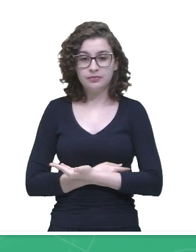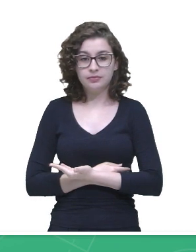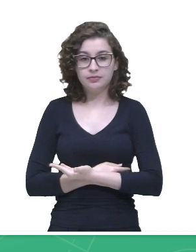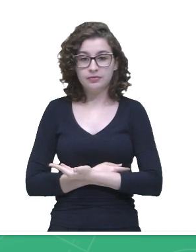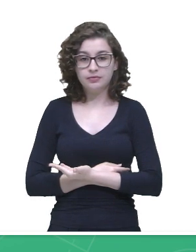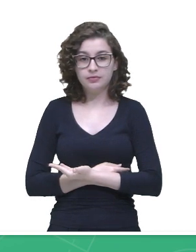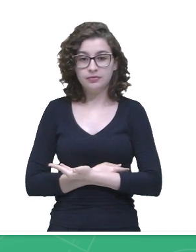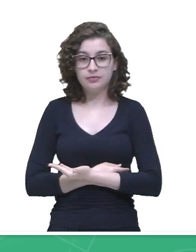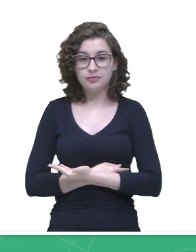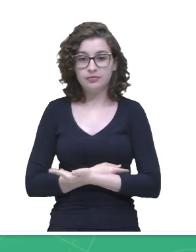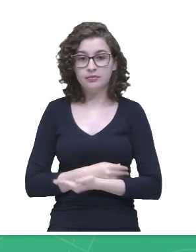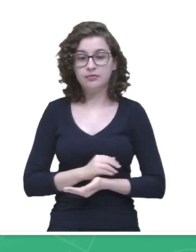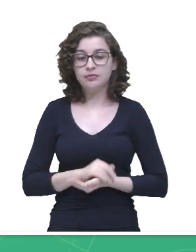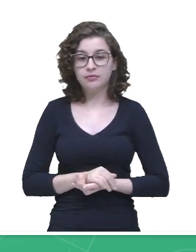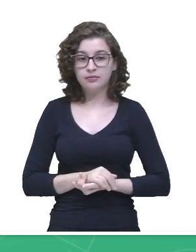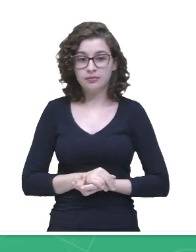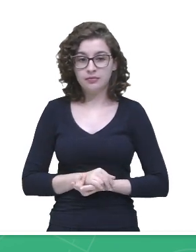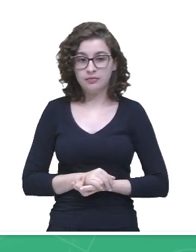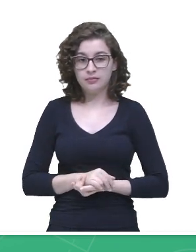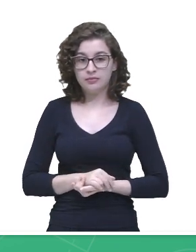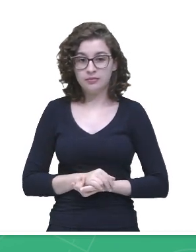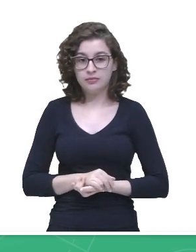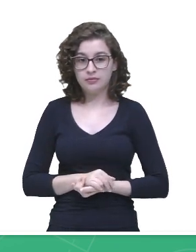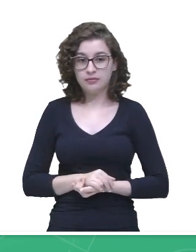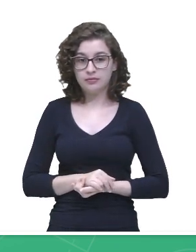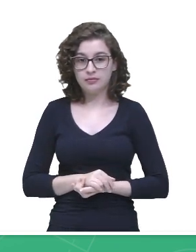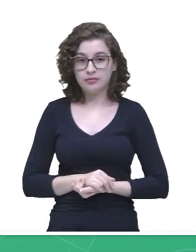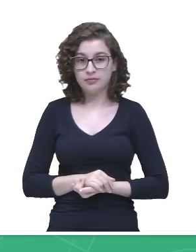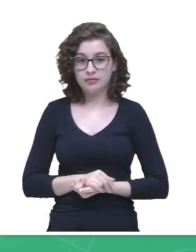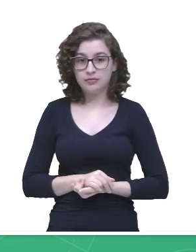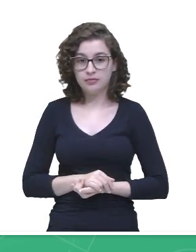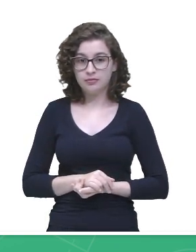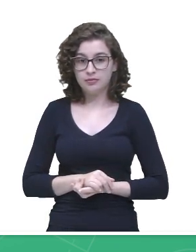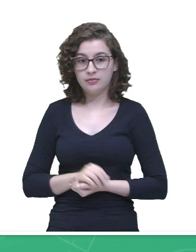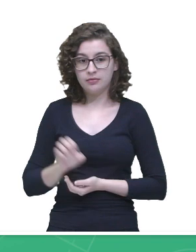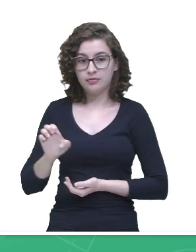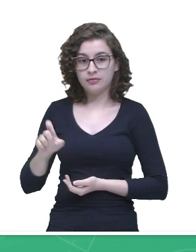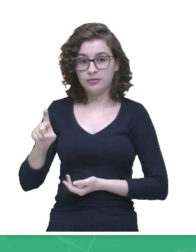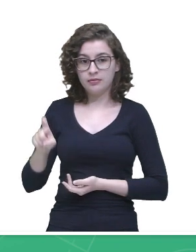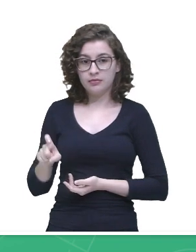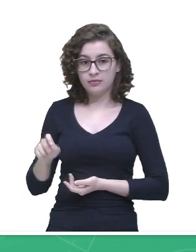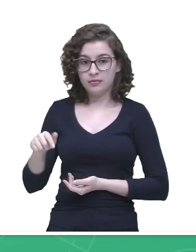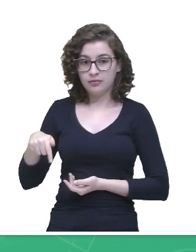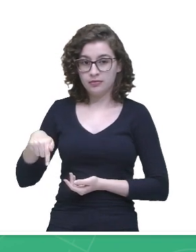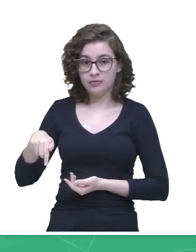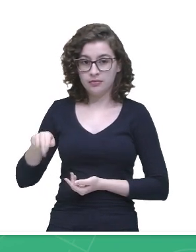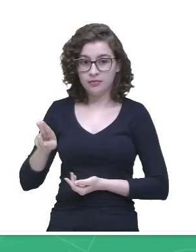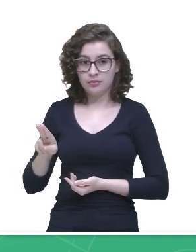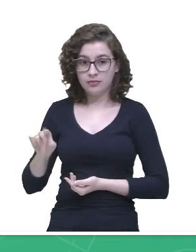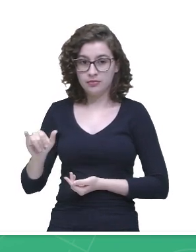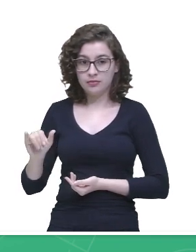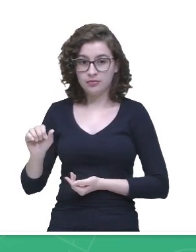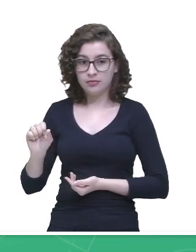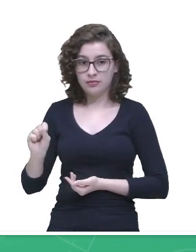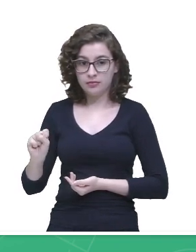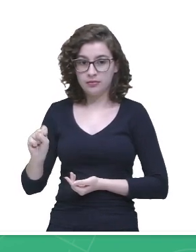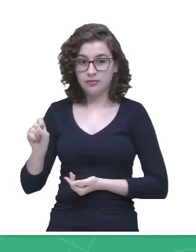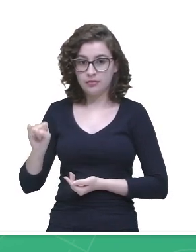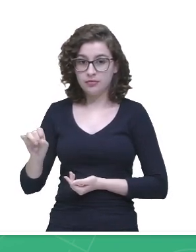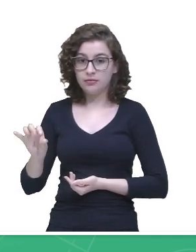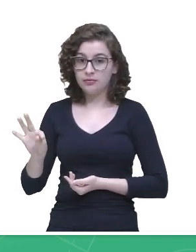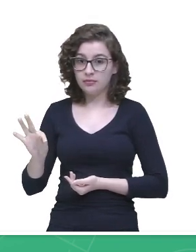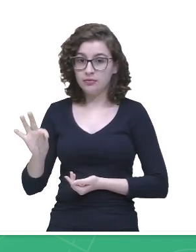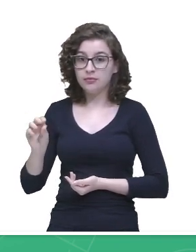muy exquisita. Oh, exquisita, pessoal. São acessórios. Isso aqui é acessório da frase. Mas já